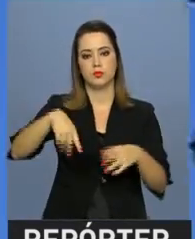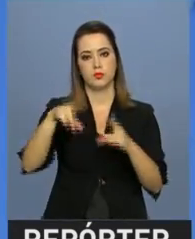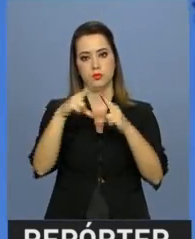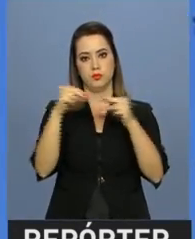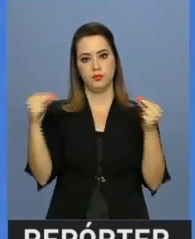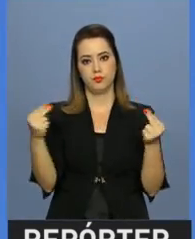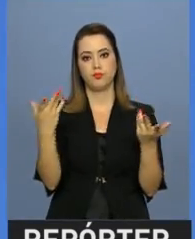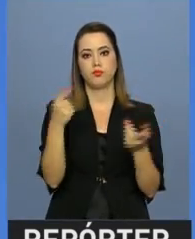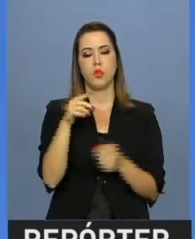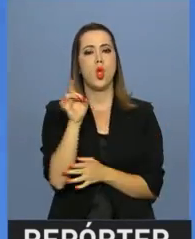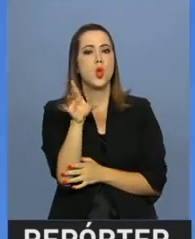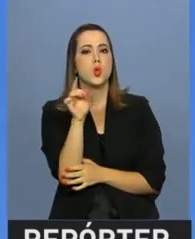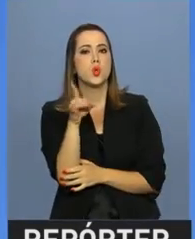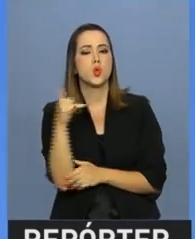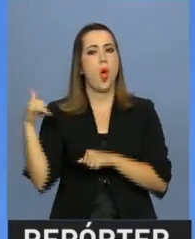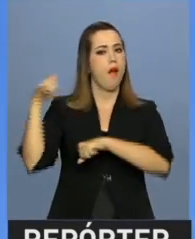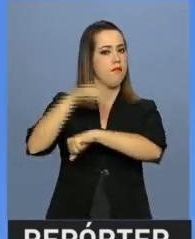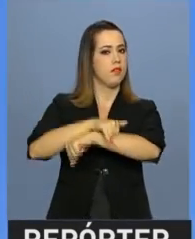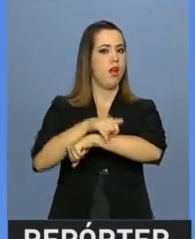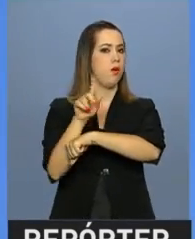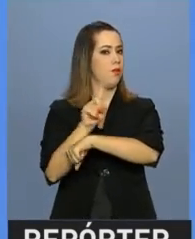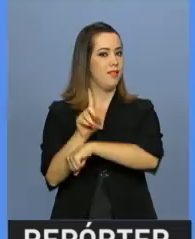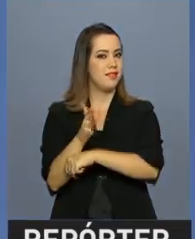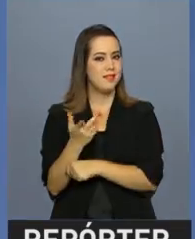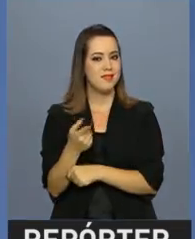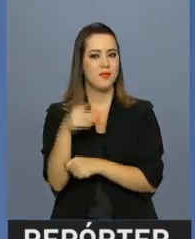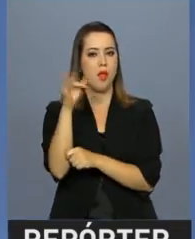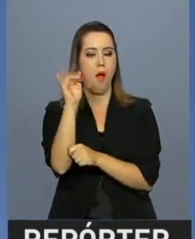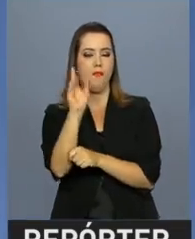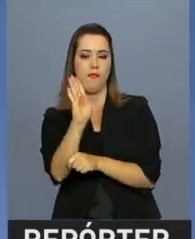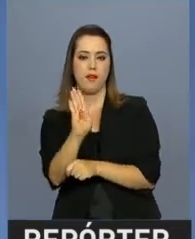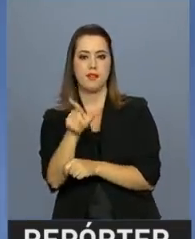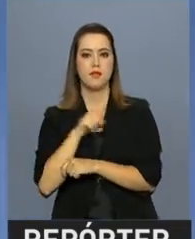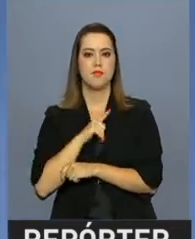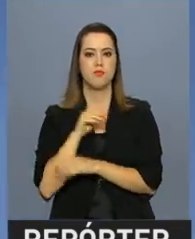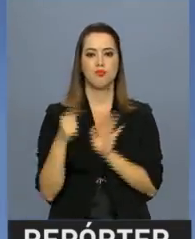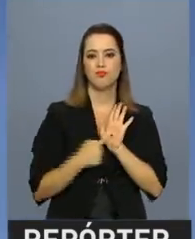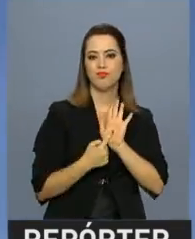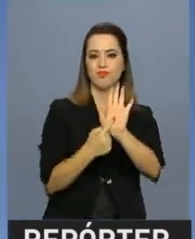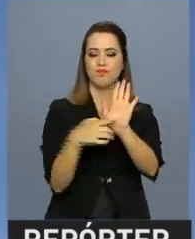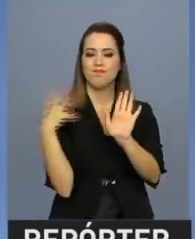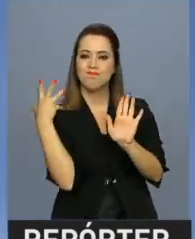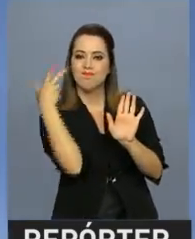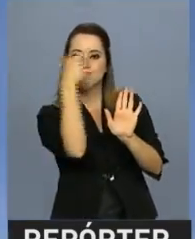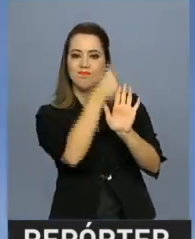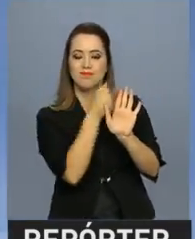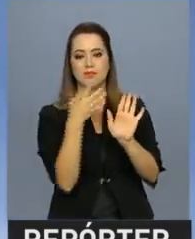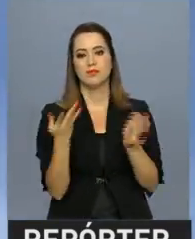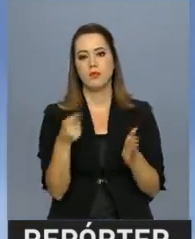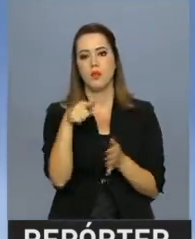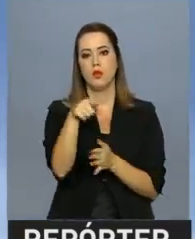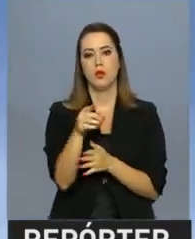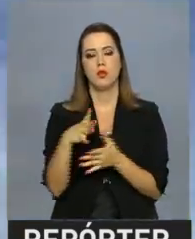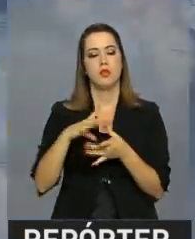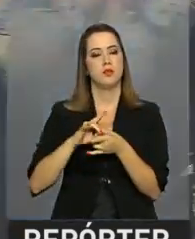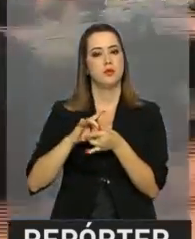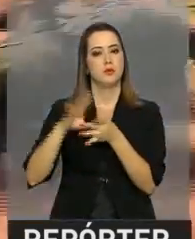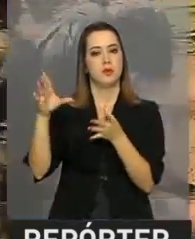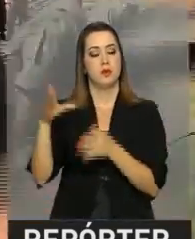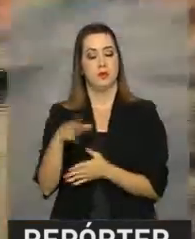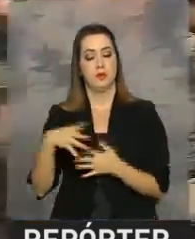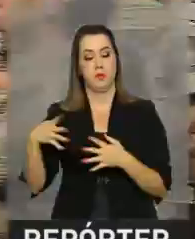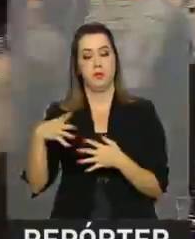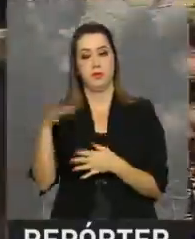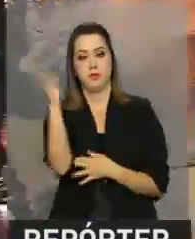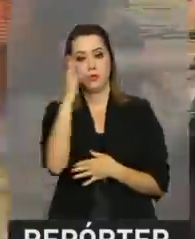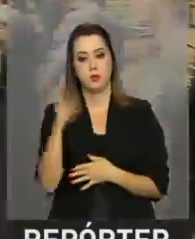Brasília. Mas não é só com aviões que a Força Aérea Brasileira contribui com o espetáculo em comemoração à independência do Brasil. Tropas